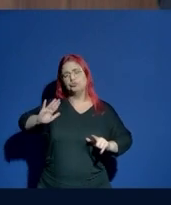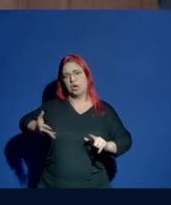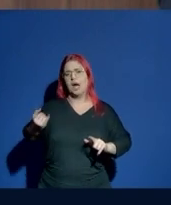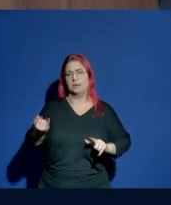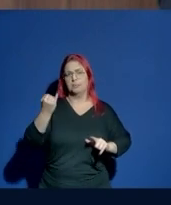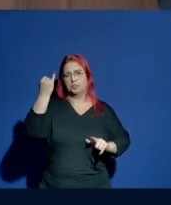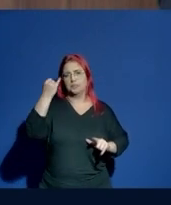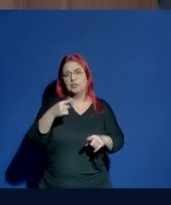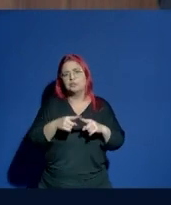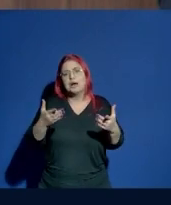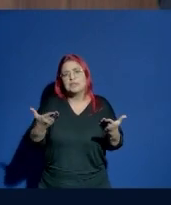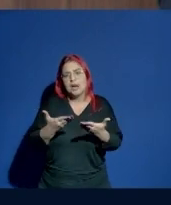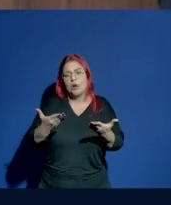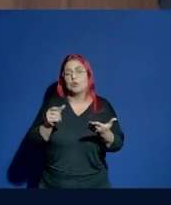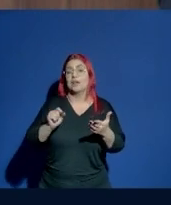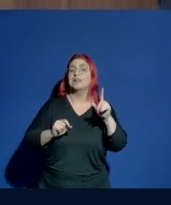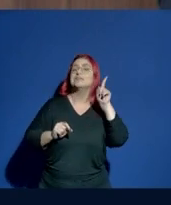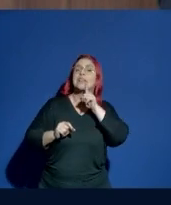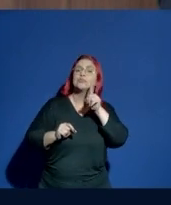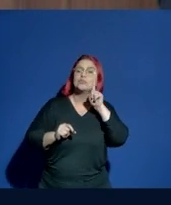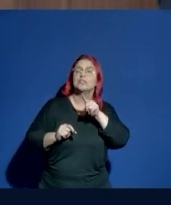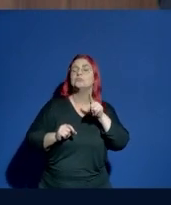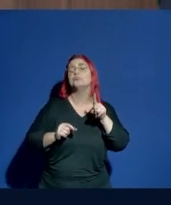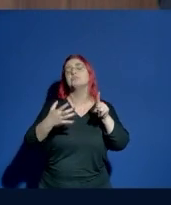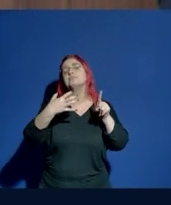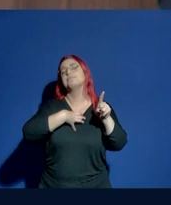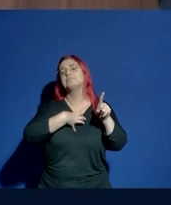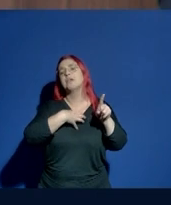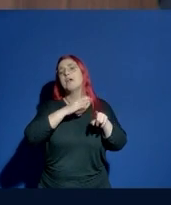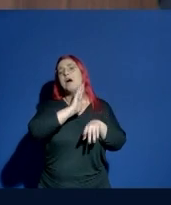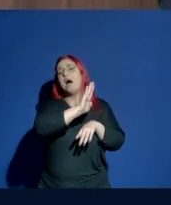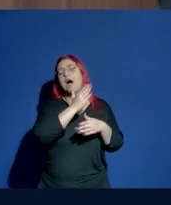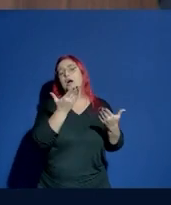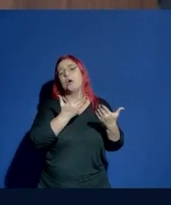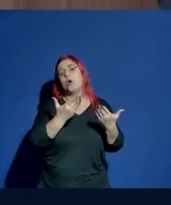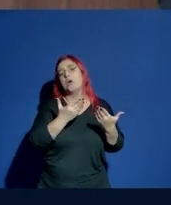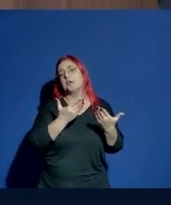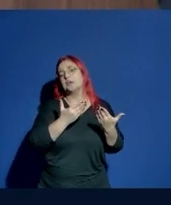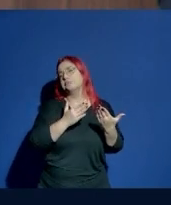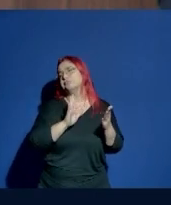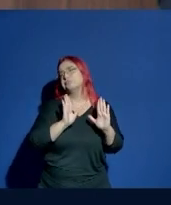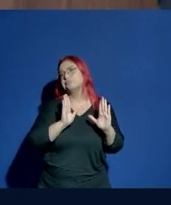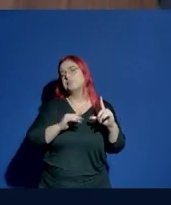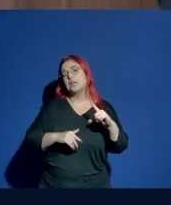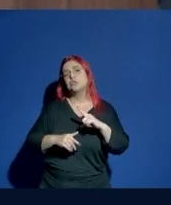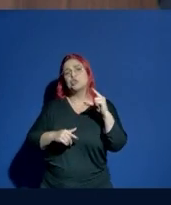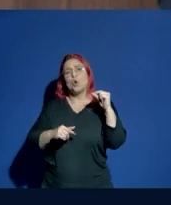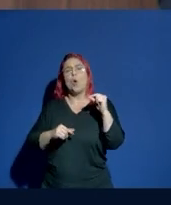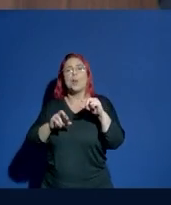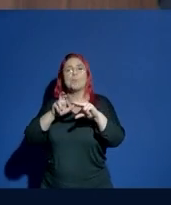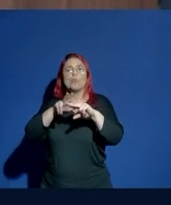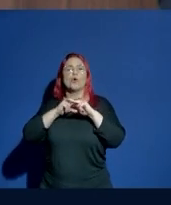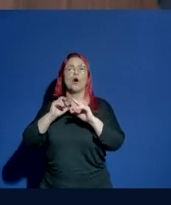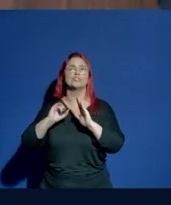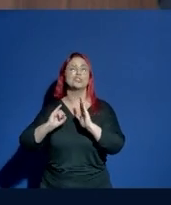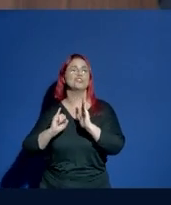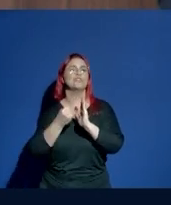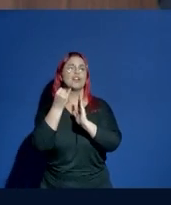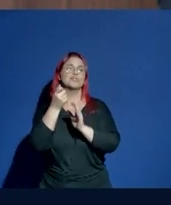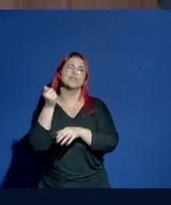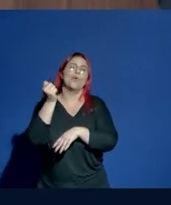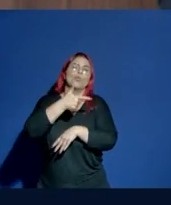dia. Eu acho que os Estados Unidos ele voltou a ser uma opção muito mais pela questão inflacionária e compra